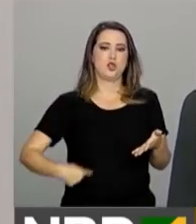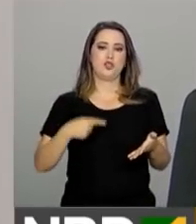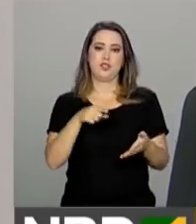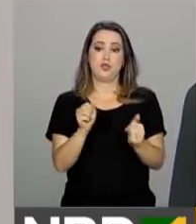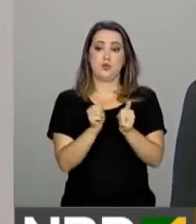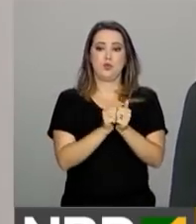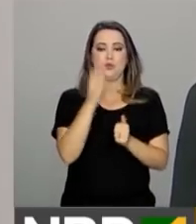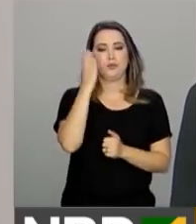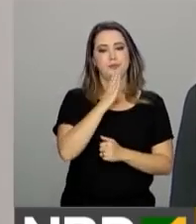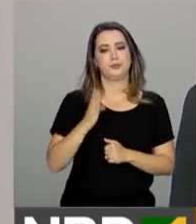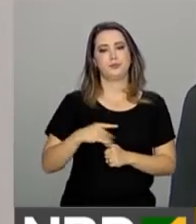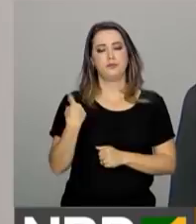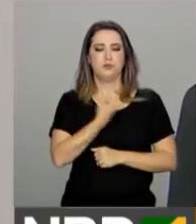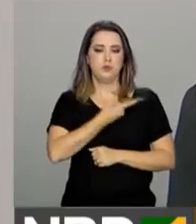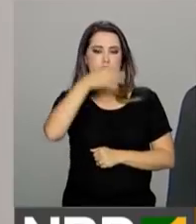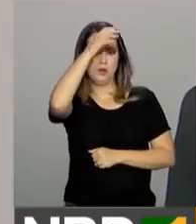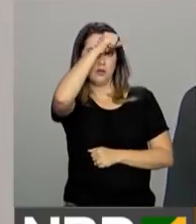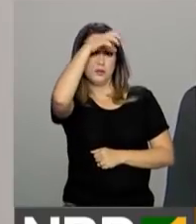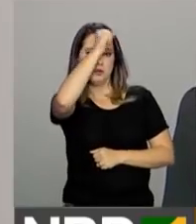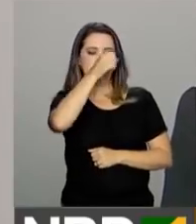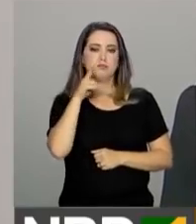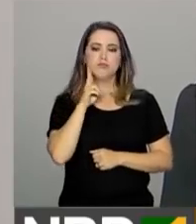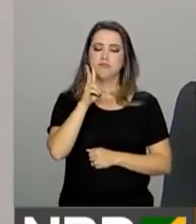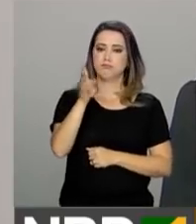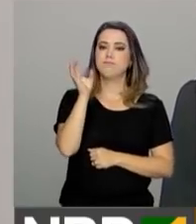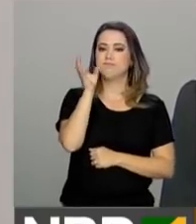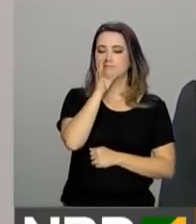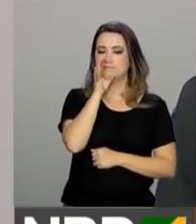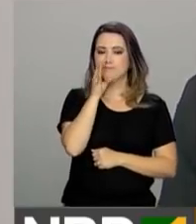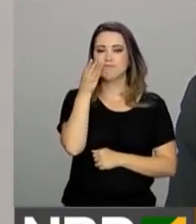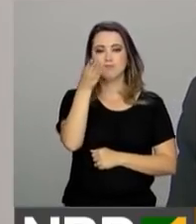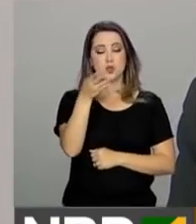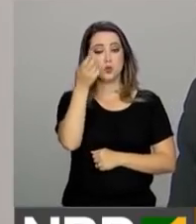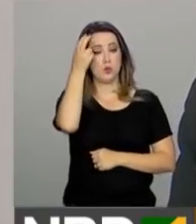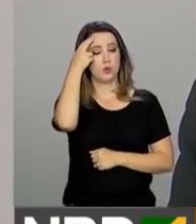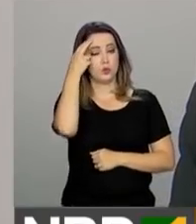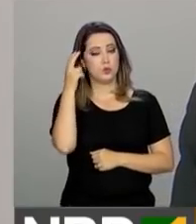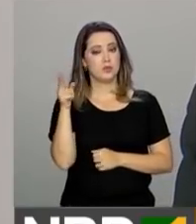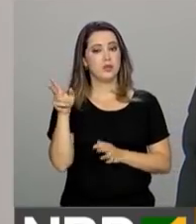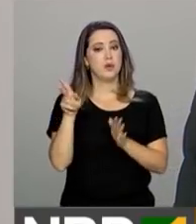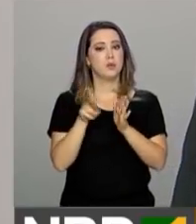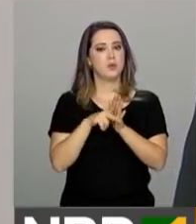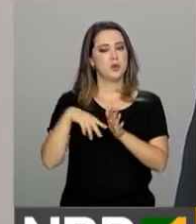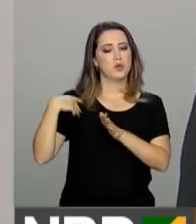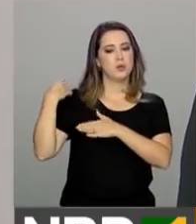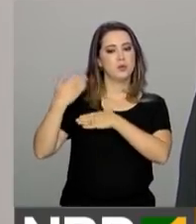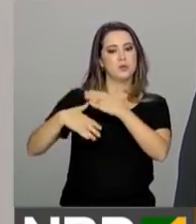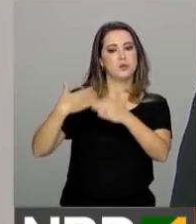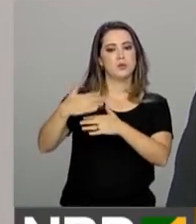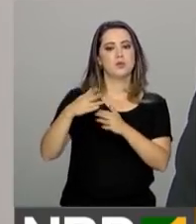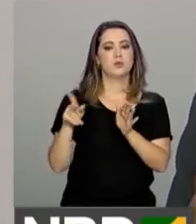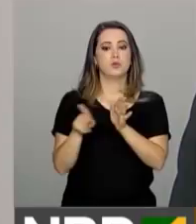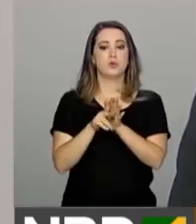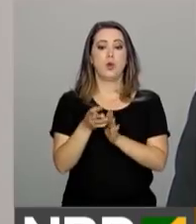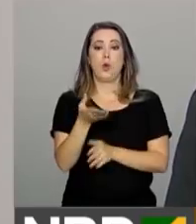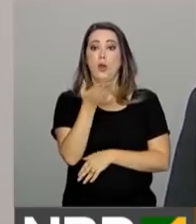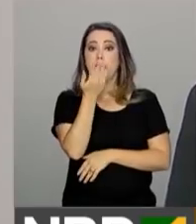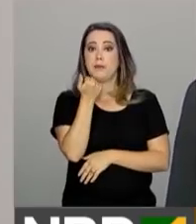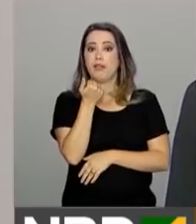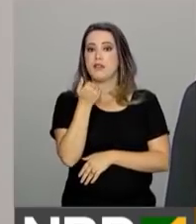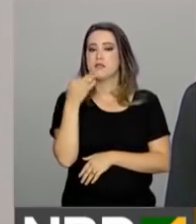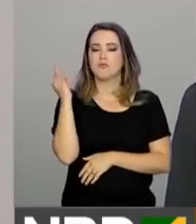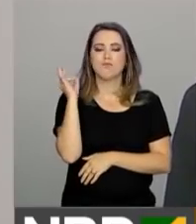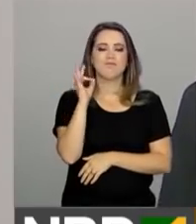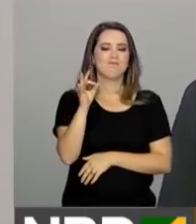aprendemos naturalmente apreciar sua cultura milenar sua gastronomia